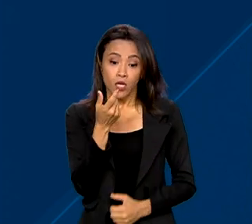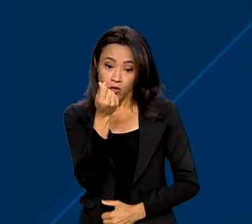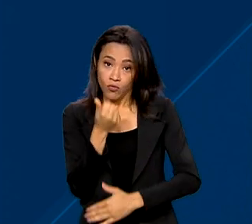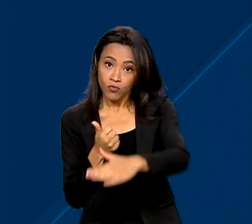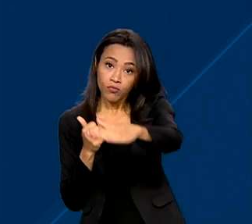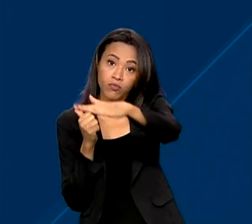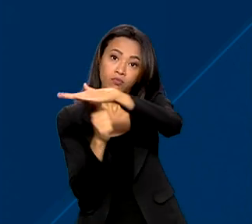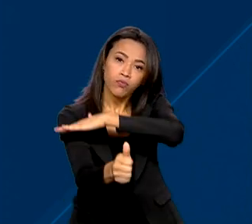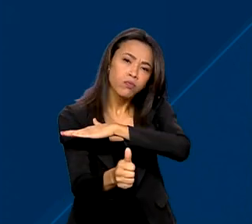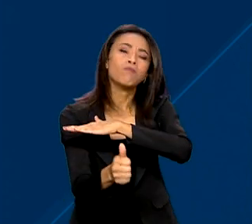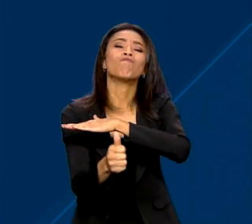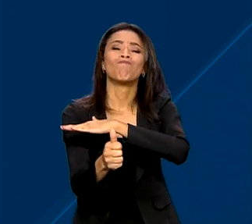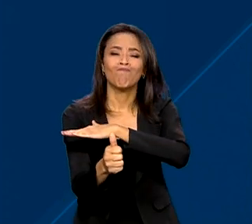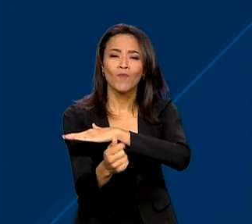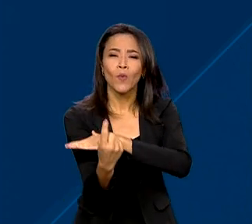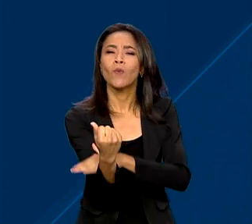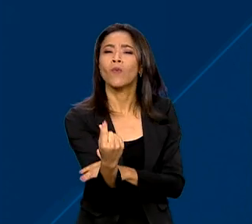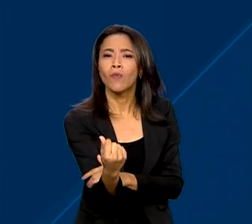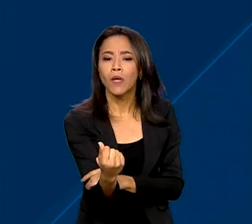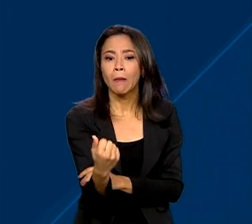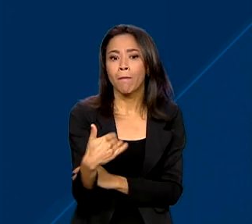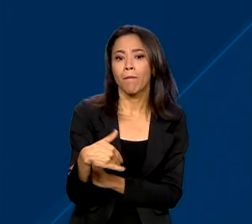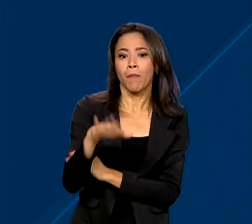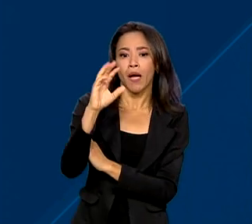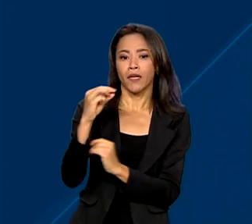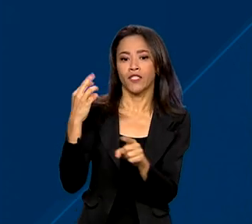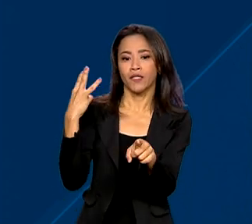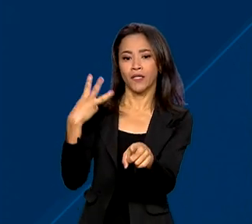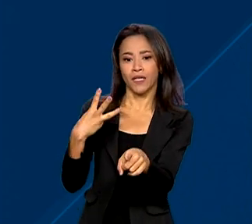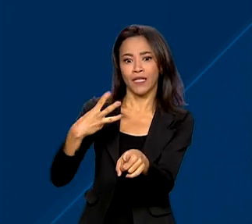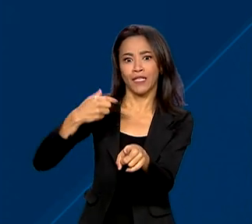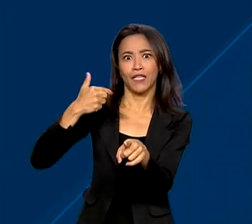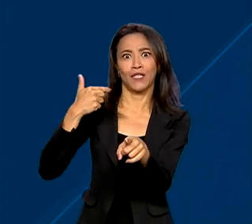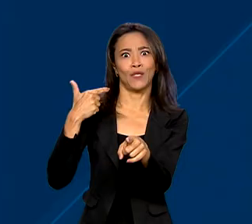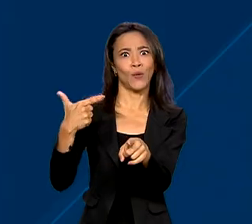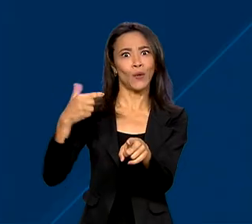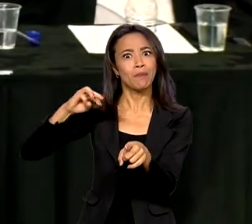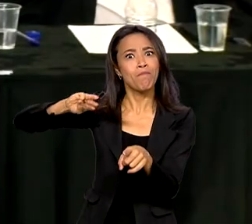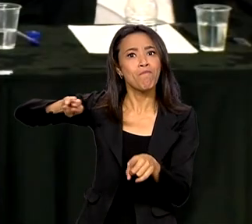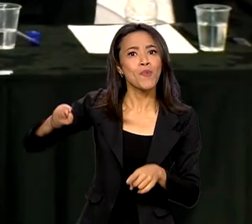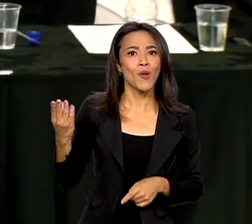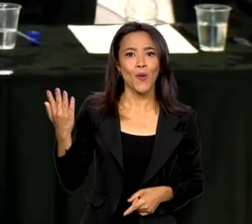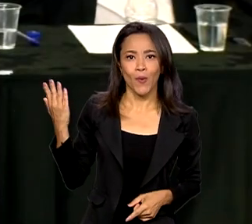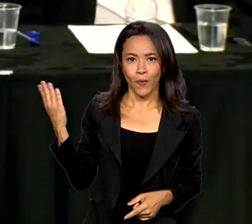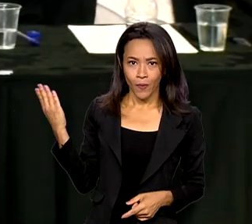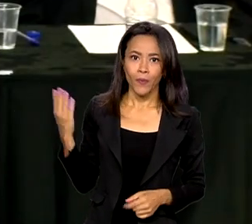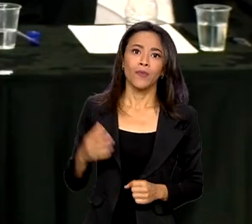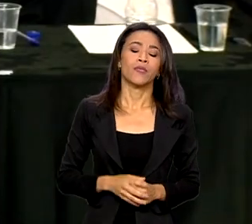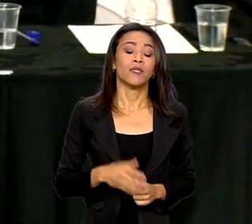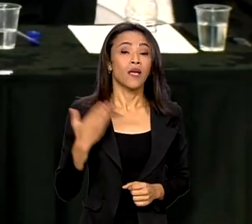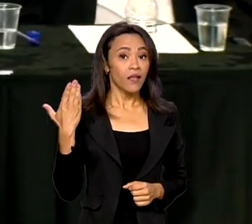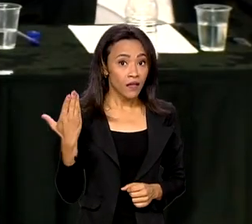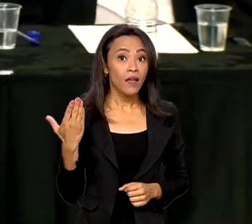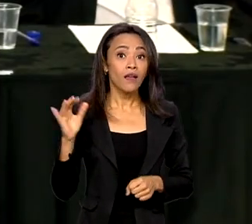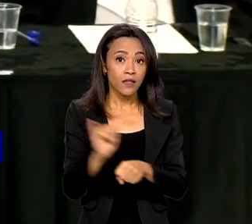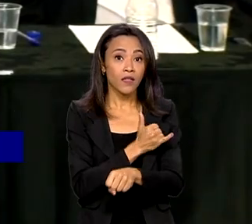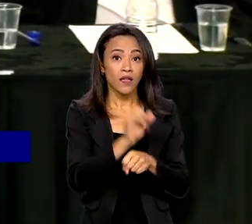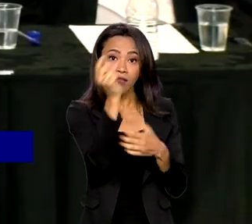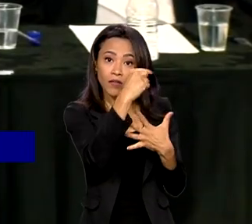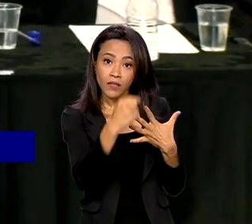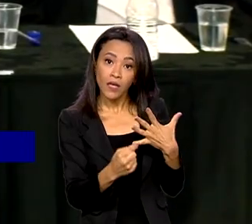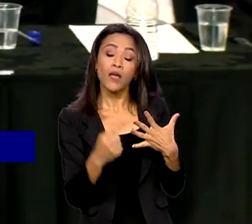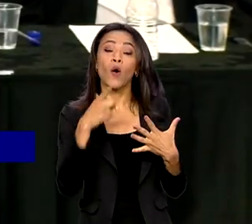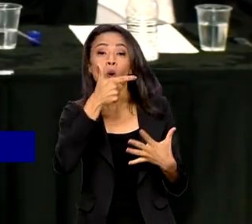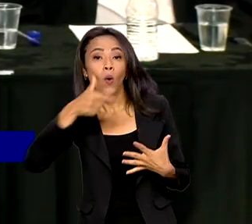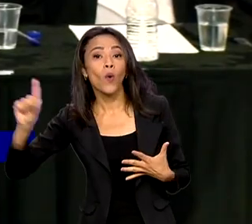desse serviços serão investidos mais de 32 milhões de reais ao ano além dessas medidas o Ministério da Saúde